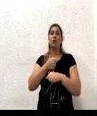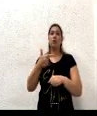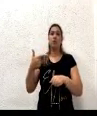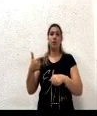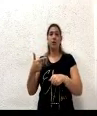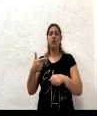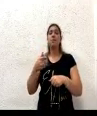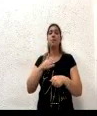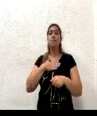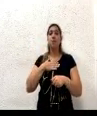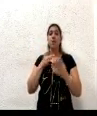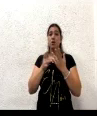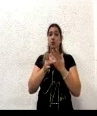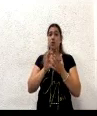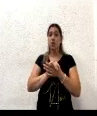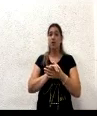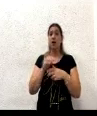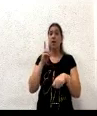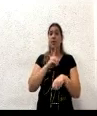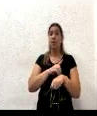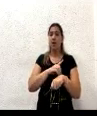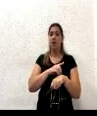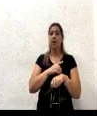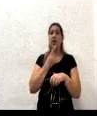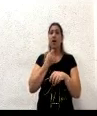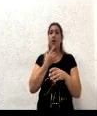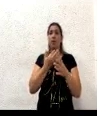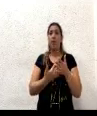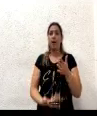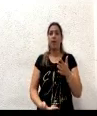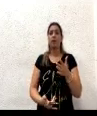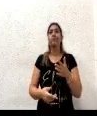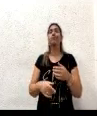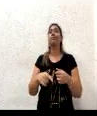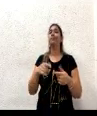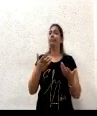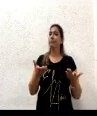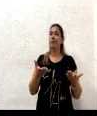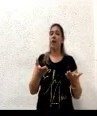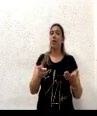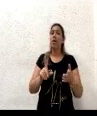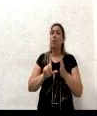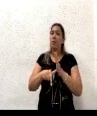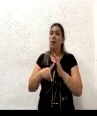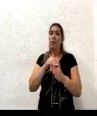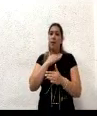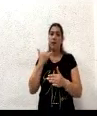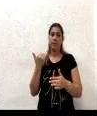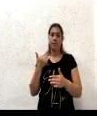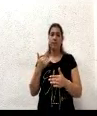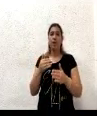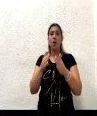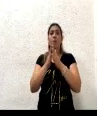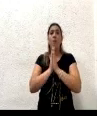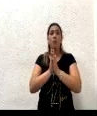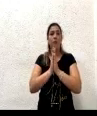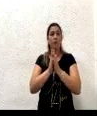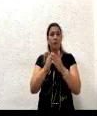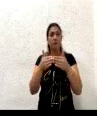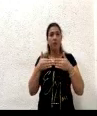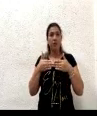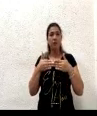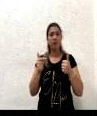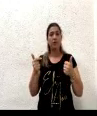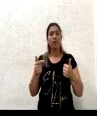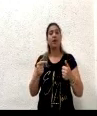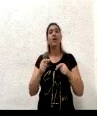hemorrágica. Pensamos que era uma coisa, que era outra coisa, e ela acabou falecendo. Por favor,